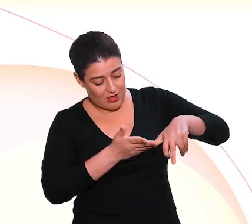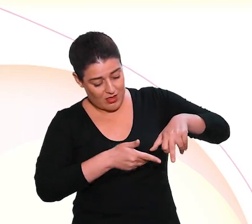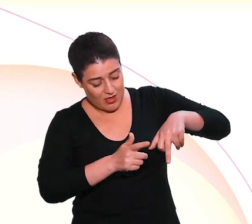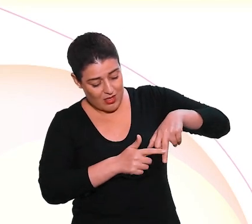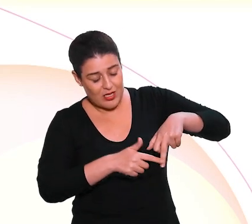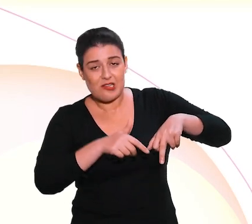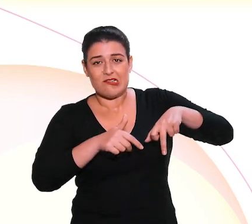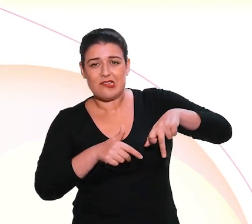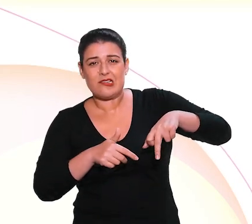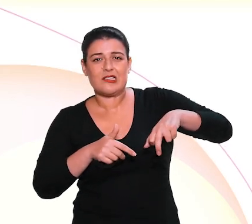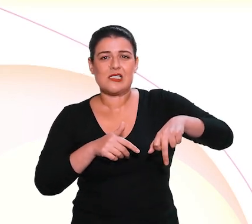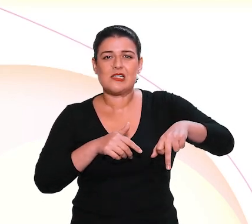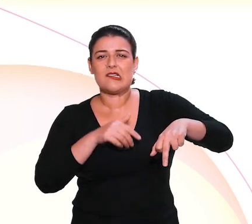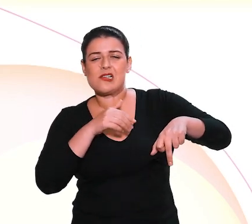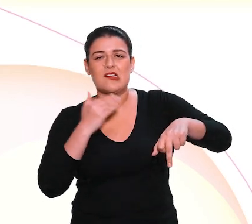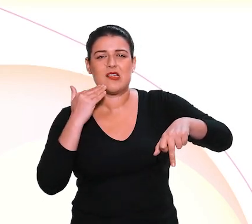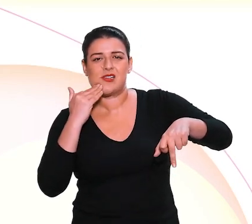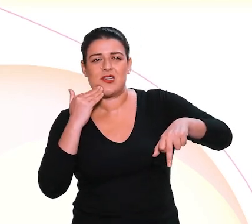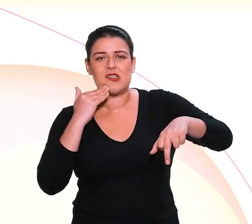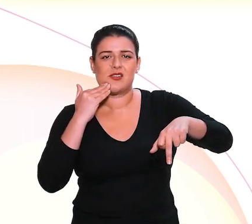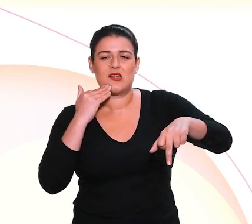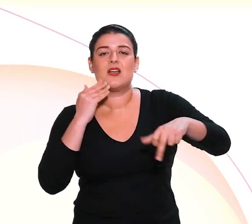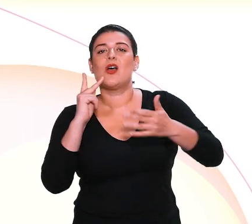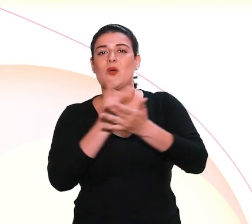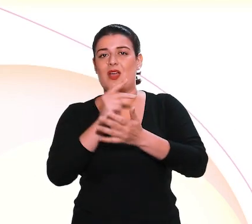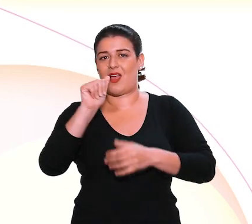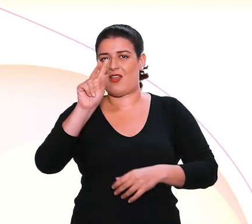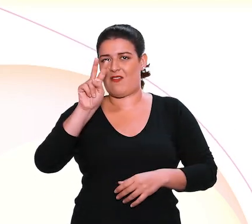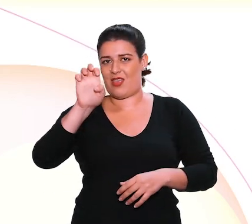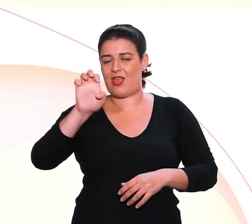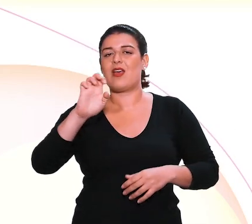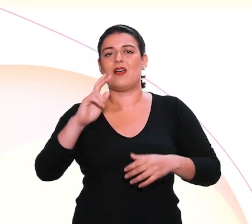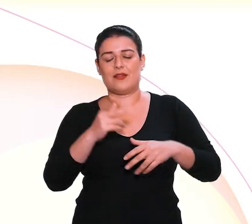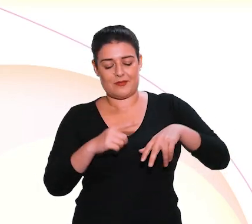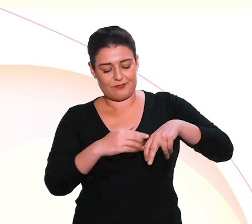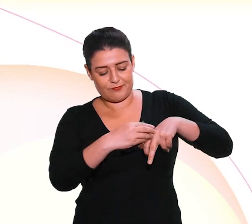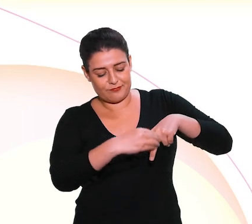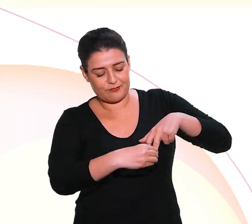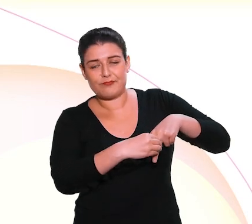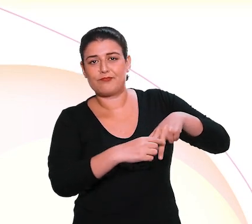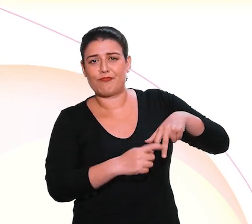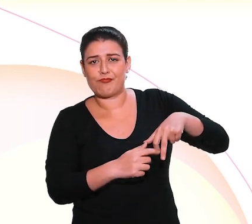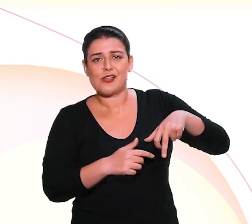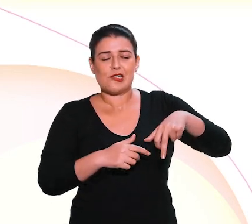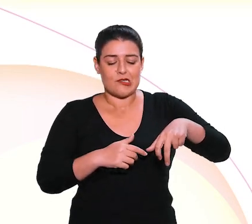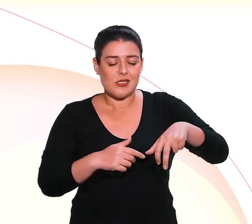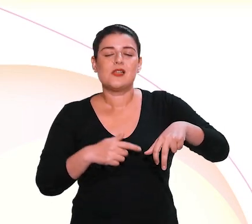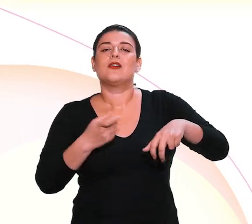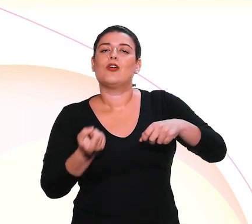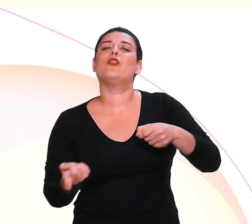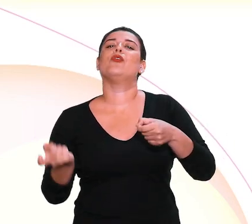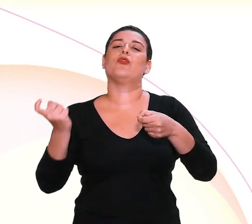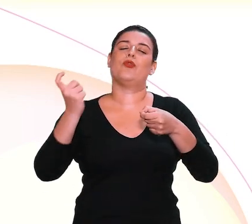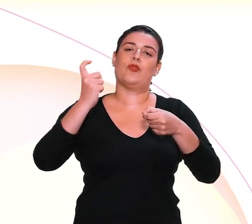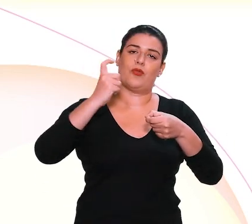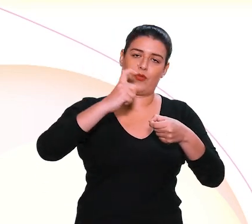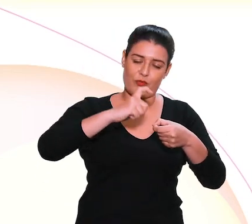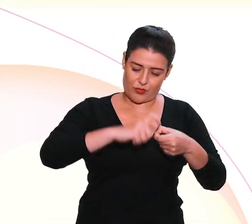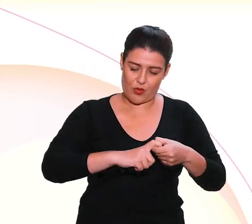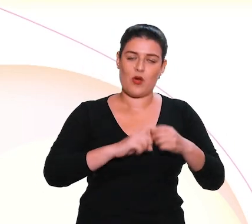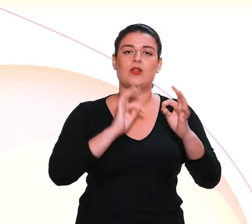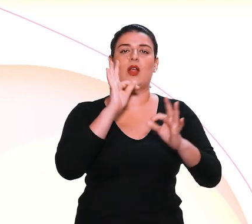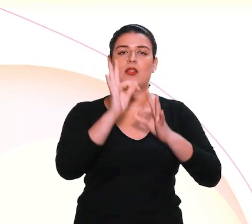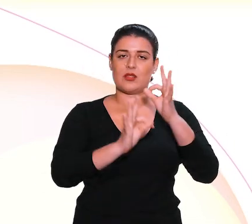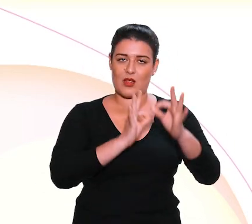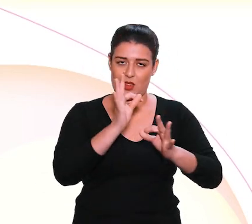preservado, ok? Ele teve um AVE que acometeu o lado preservado e agora ele tem uma